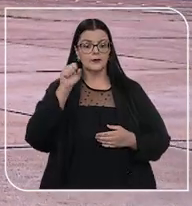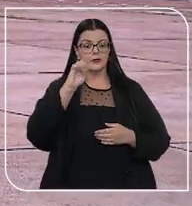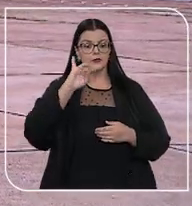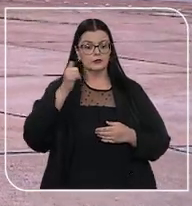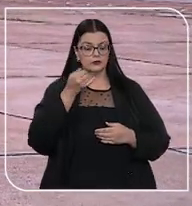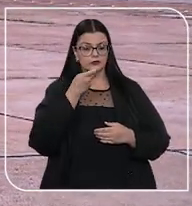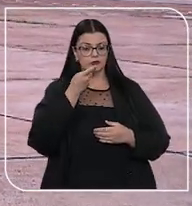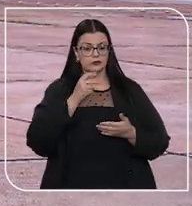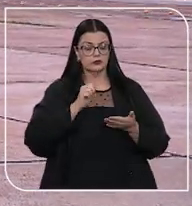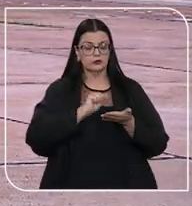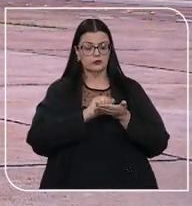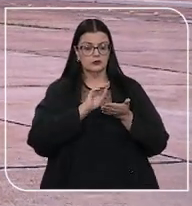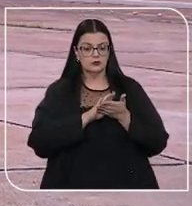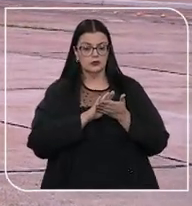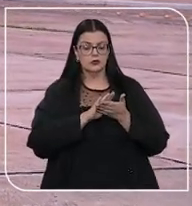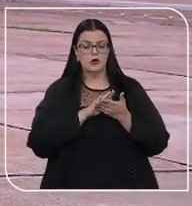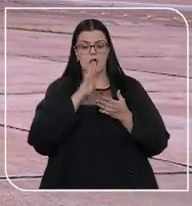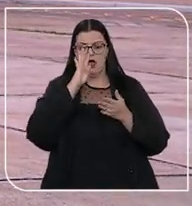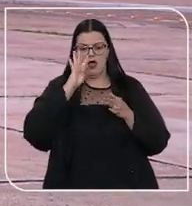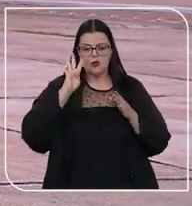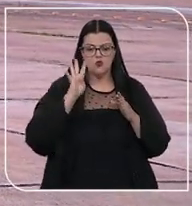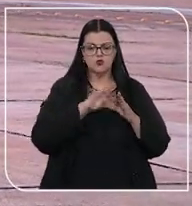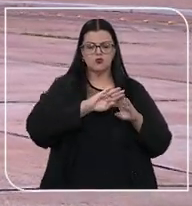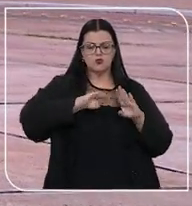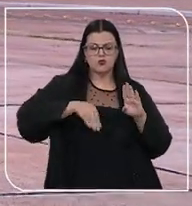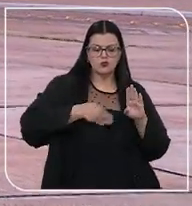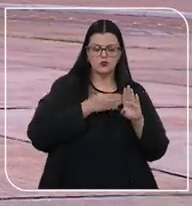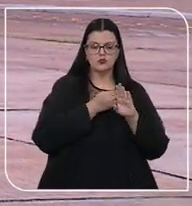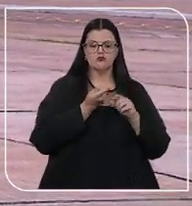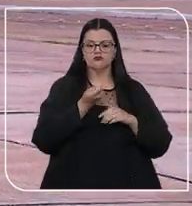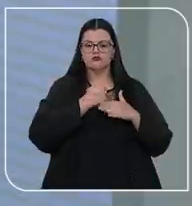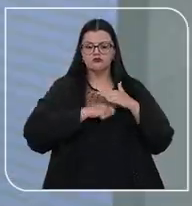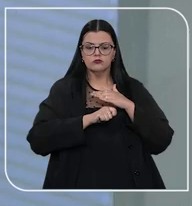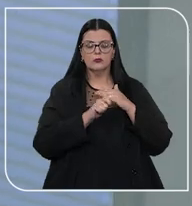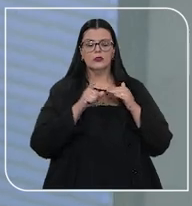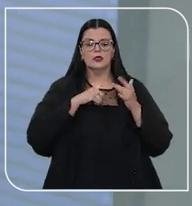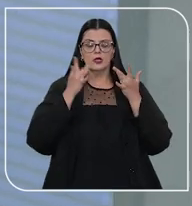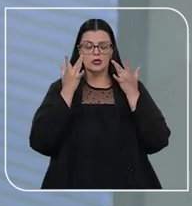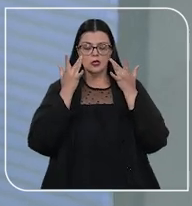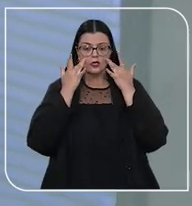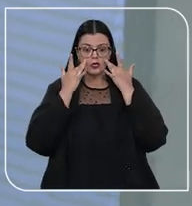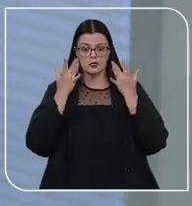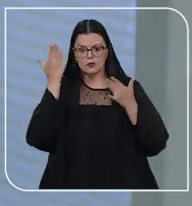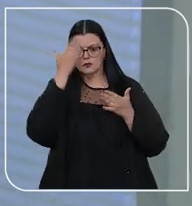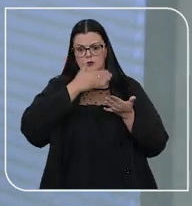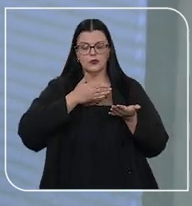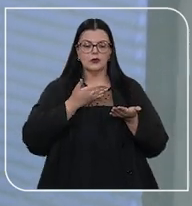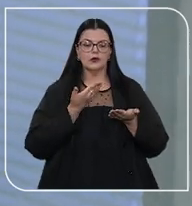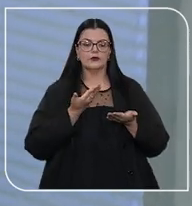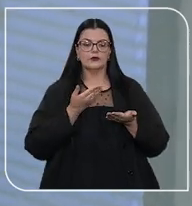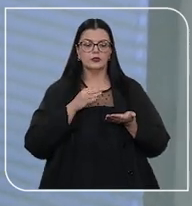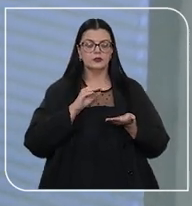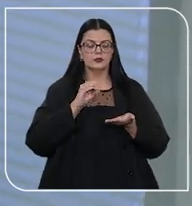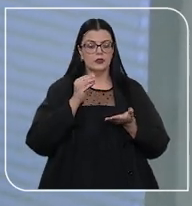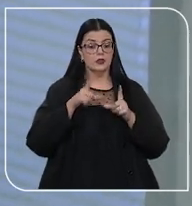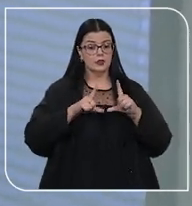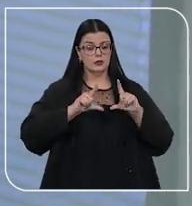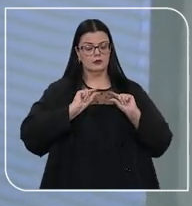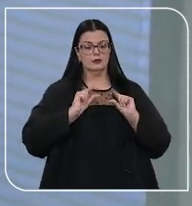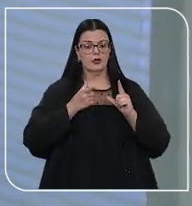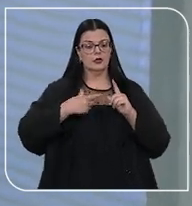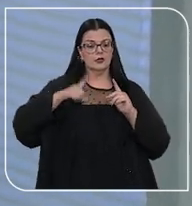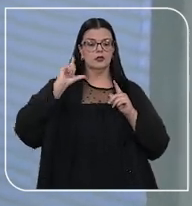concluiu que, para alguém ser condenado por ato de improbidade devido à lesão ao erário, é preciso prova de dano efetivo, não bastando o